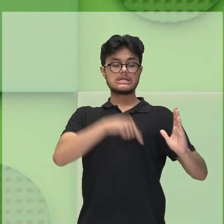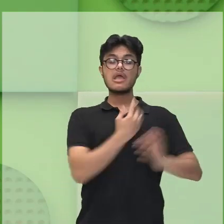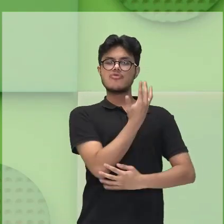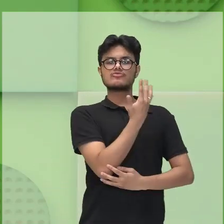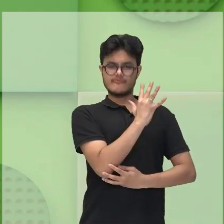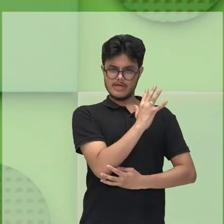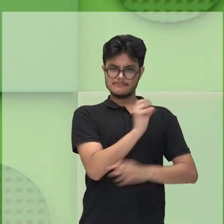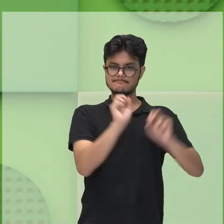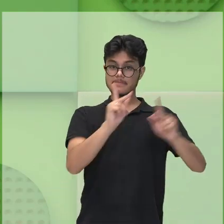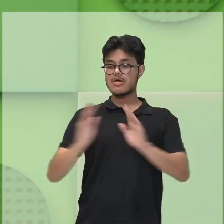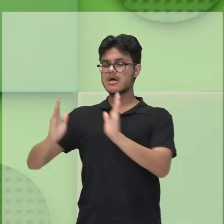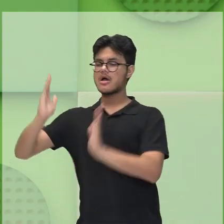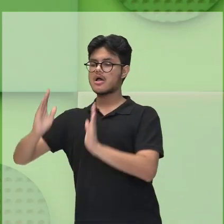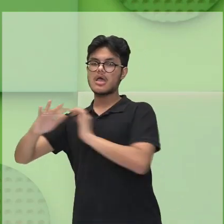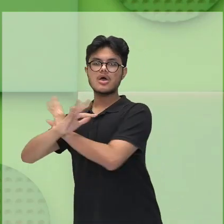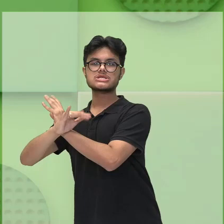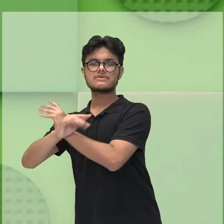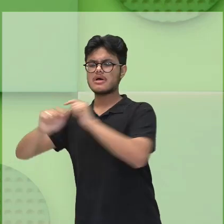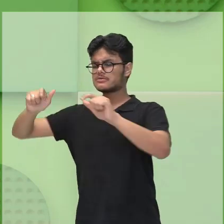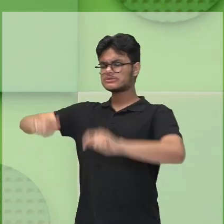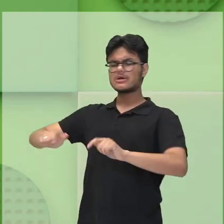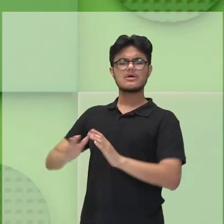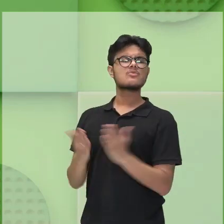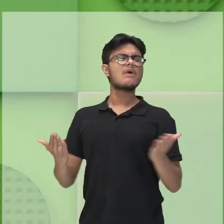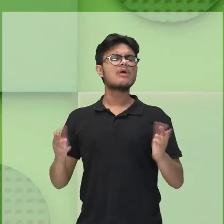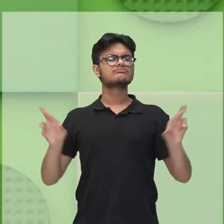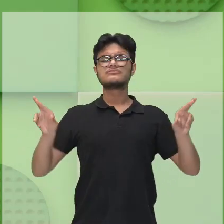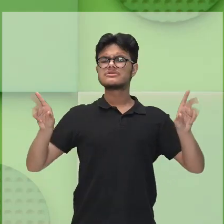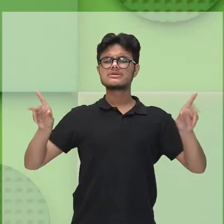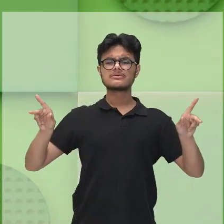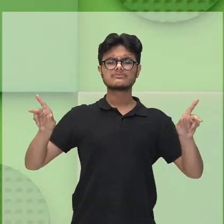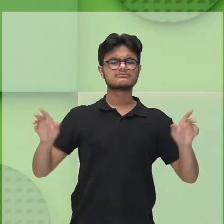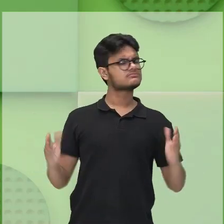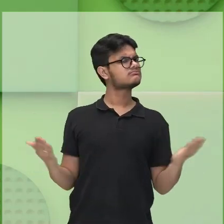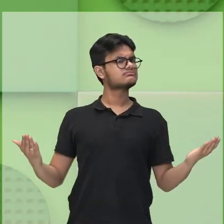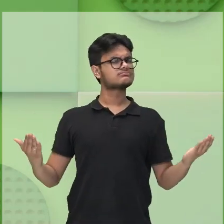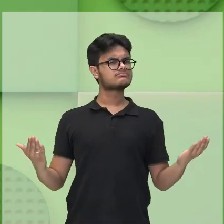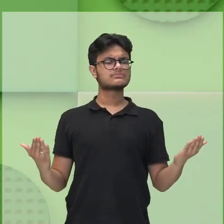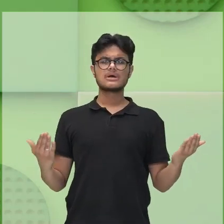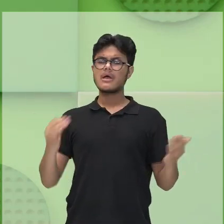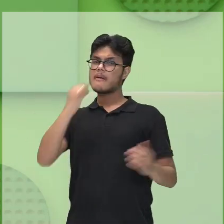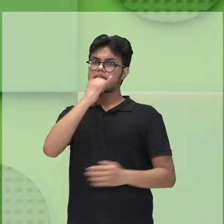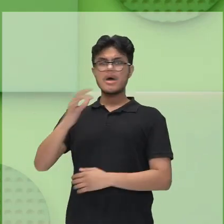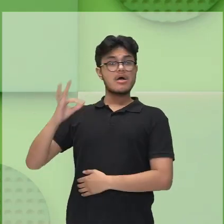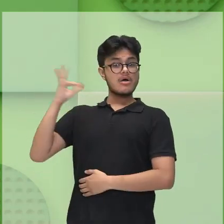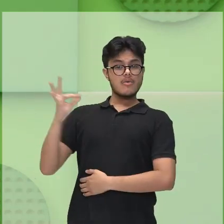urbano. E aí o que é diferente nesses